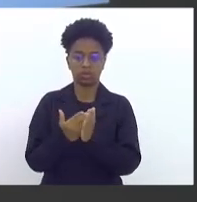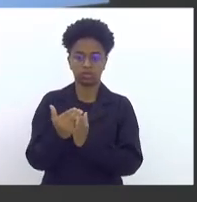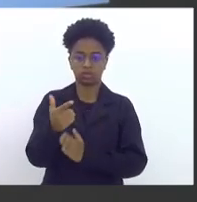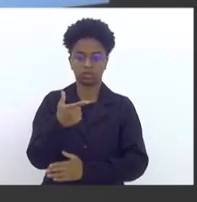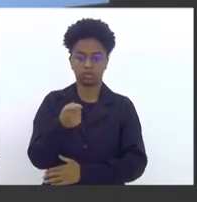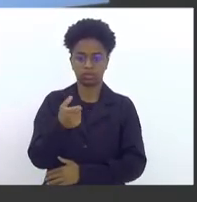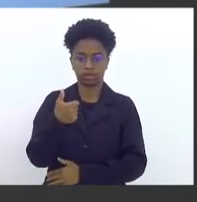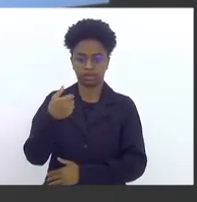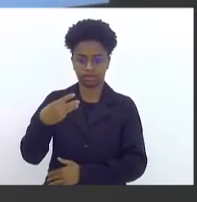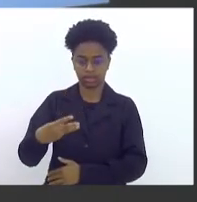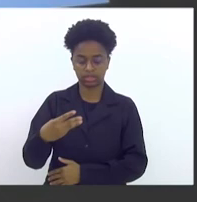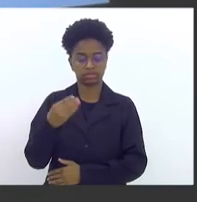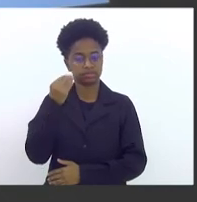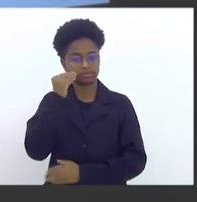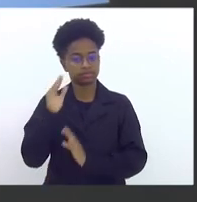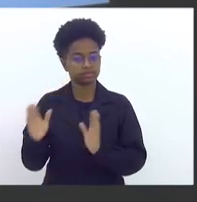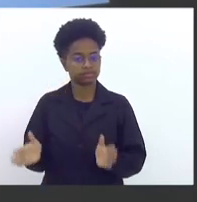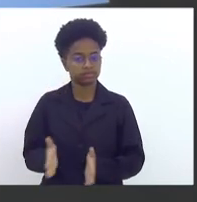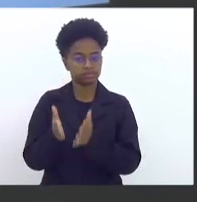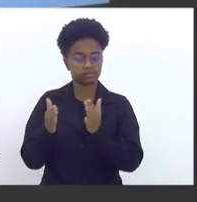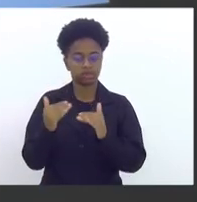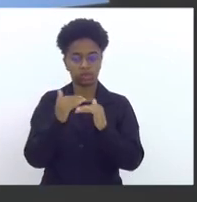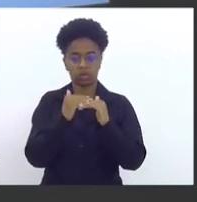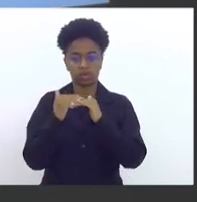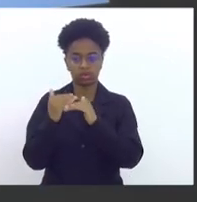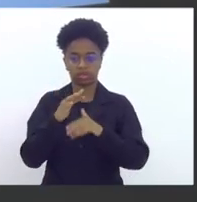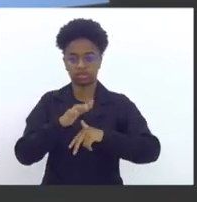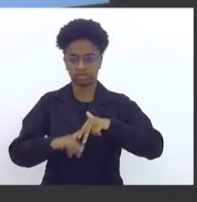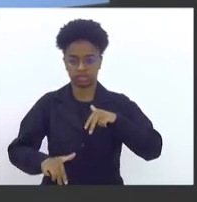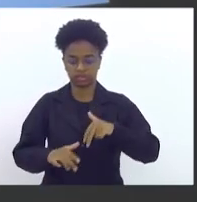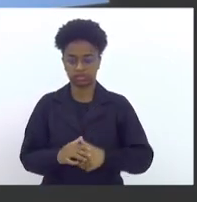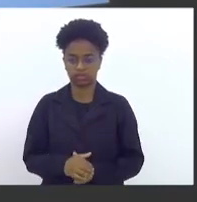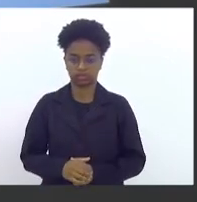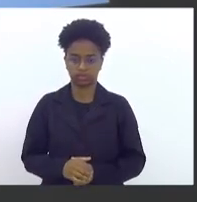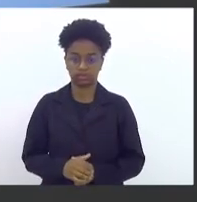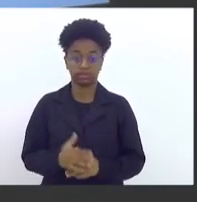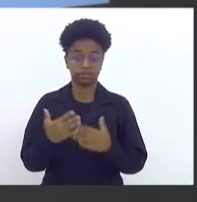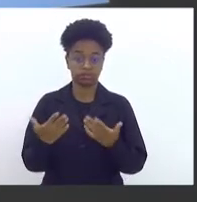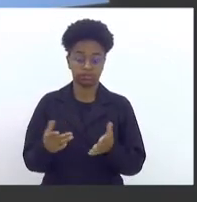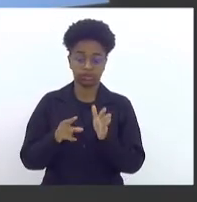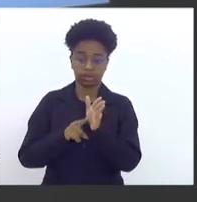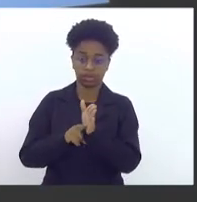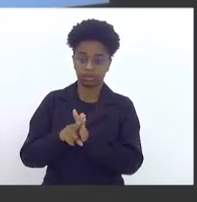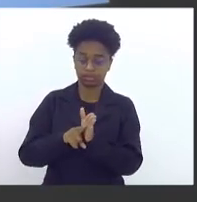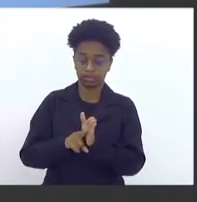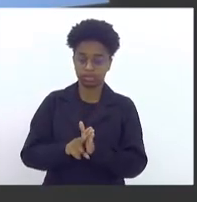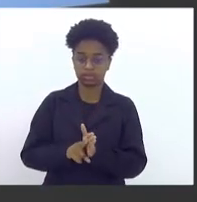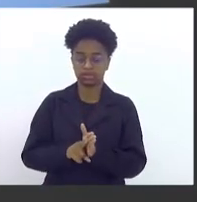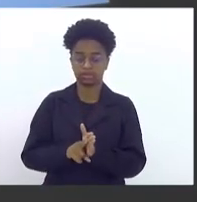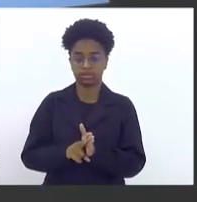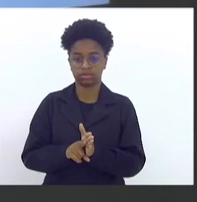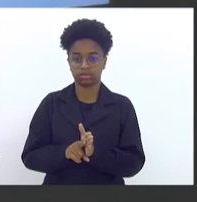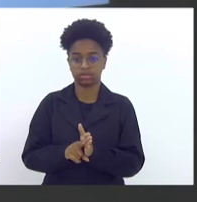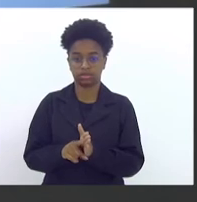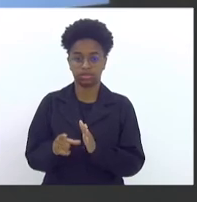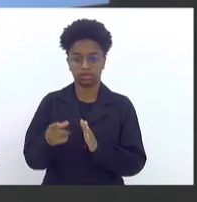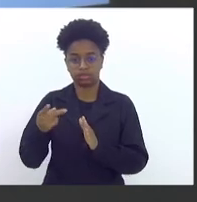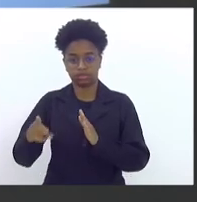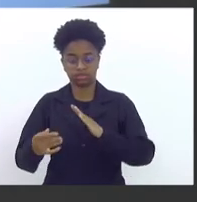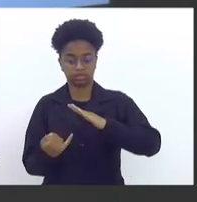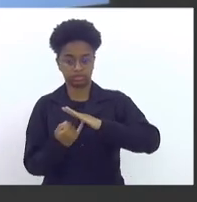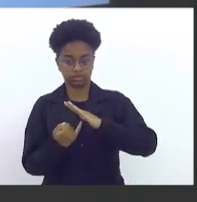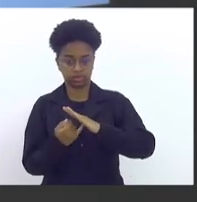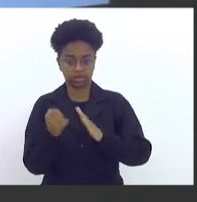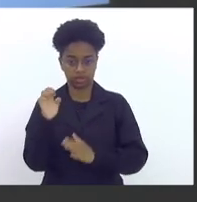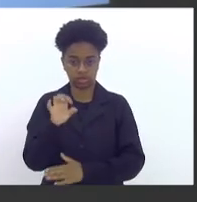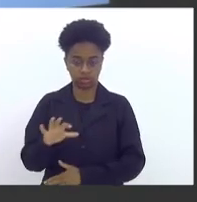justamente para promover essa igualdade de gênero né E nessa pesquisa é desse Instituto europeu mostra